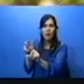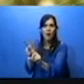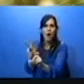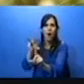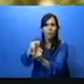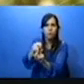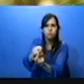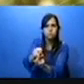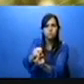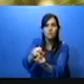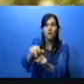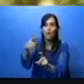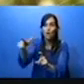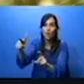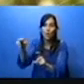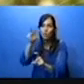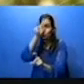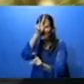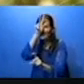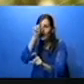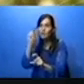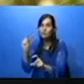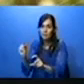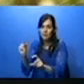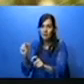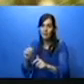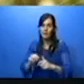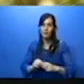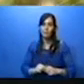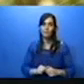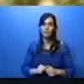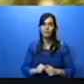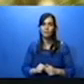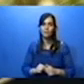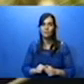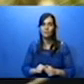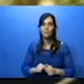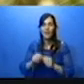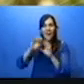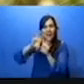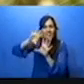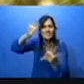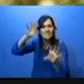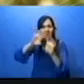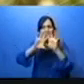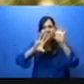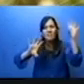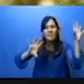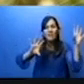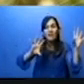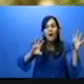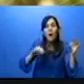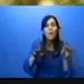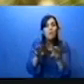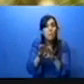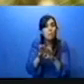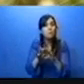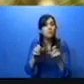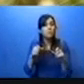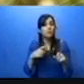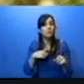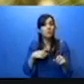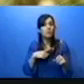come outros insetos também pequenos, né? Ainda sobre as teias de captura, as teias do modo geral, elas podem ter a função também